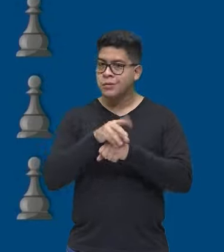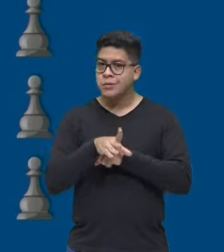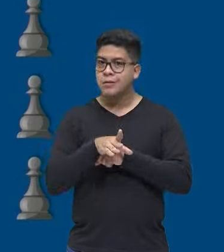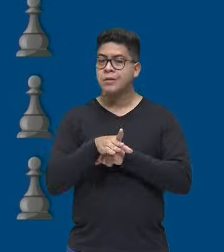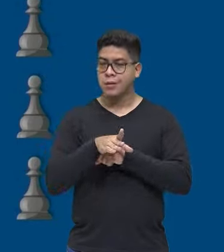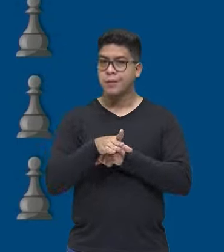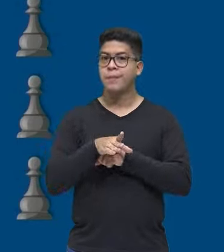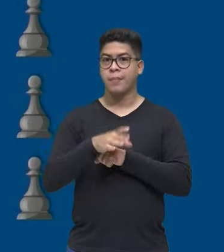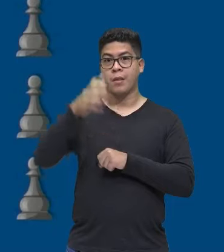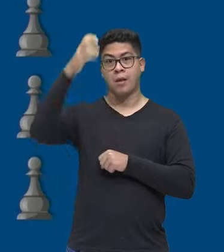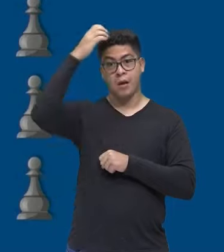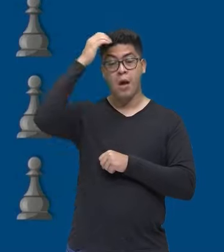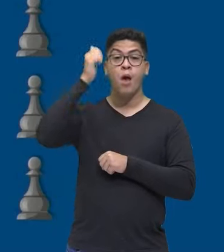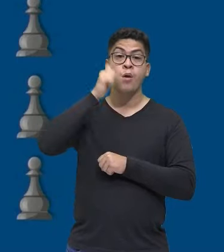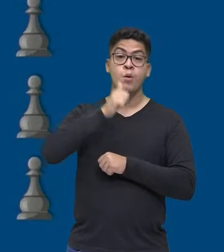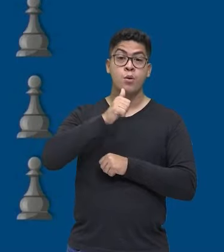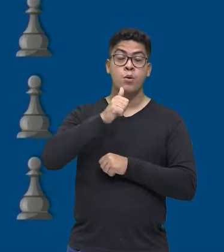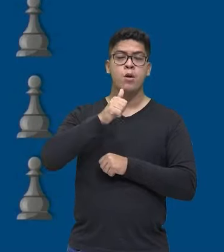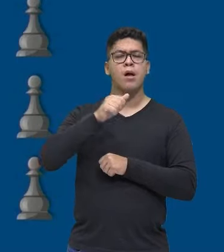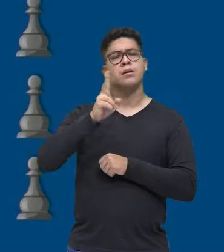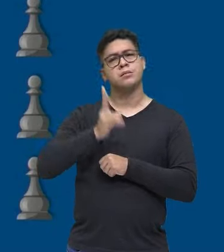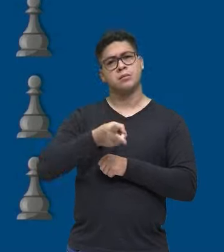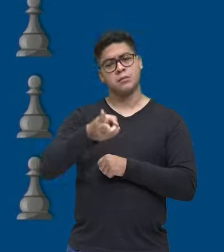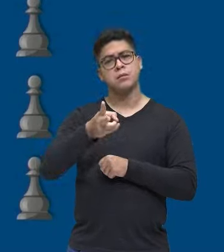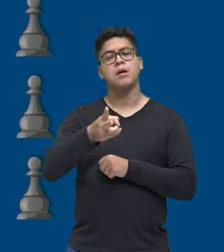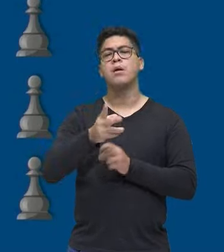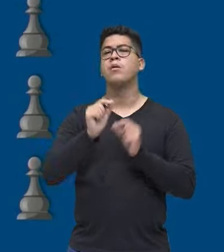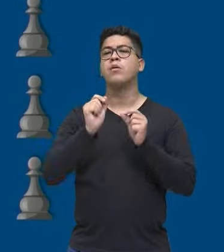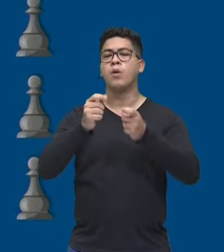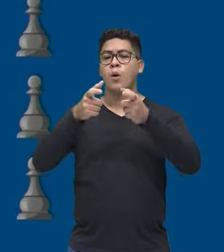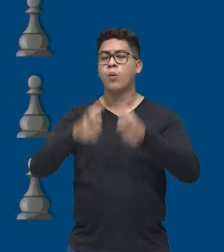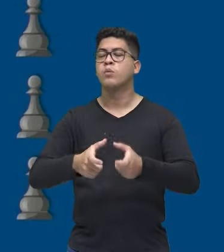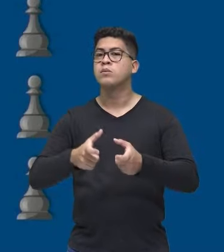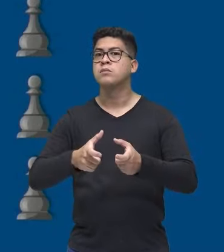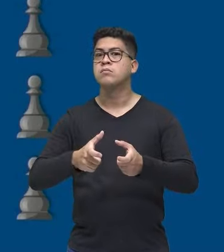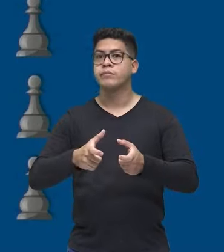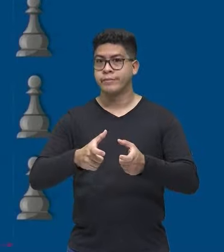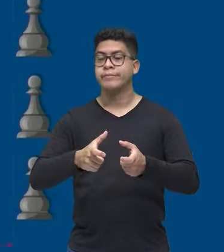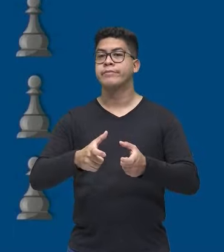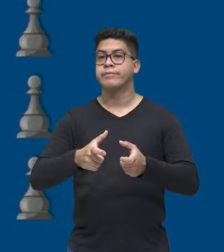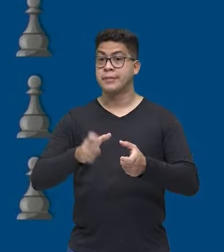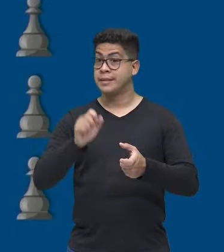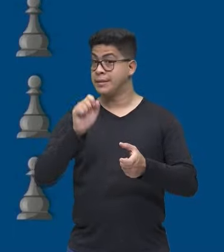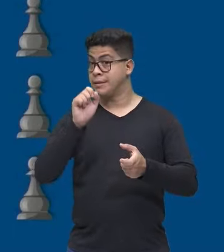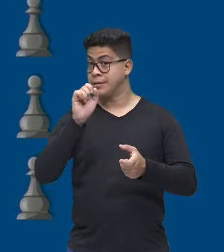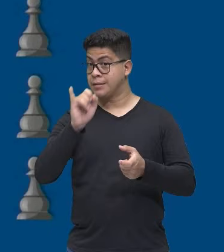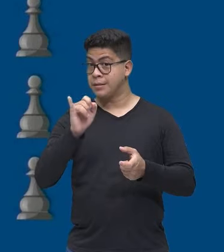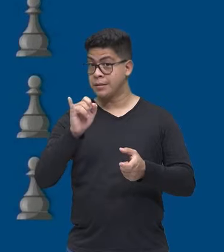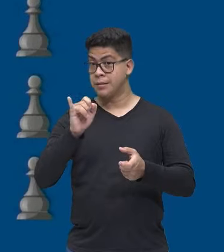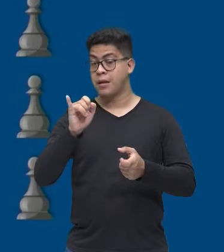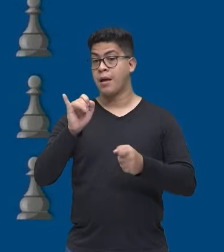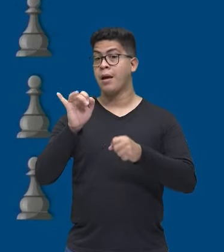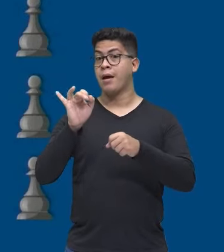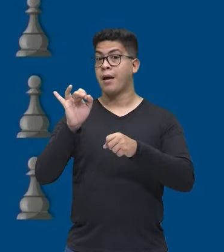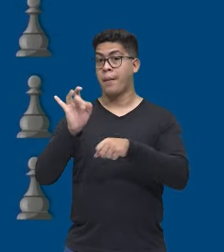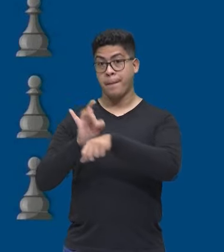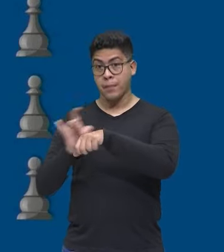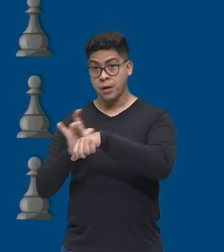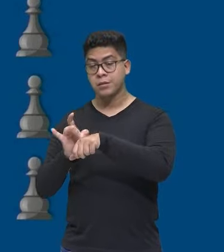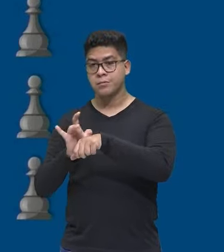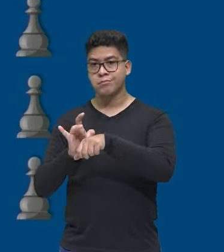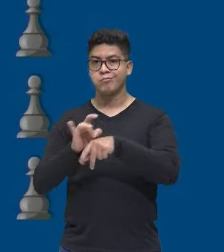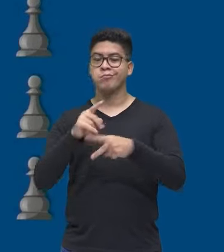rainha ela é vaidosa, sempre vai ficar na casa da mesma cor que ela, logo a nossa rainha negra vai ficar na